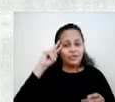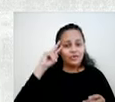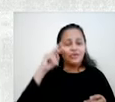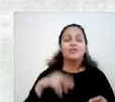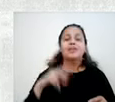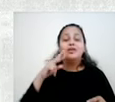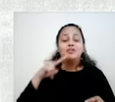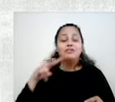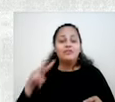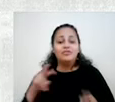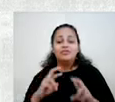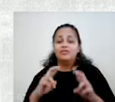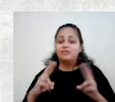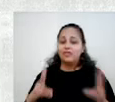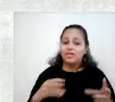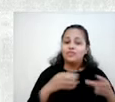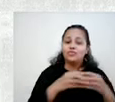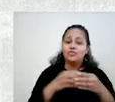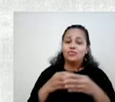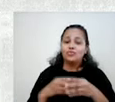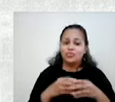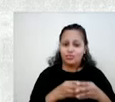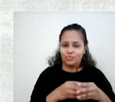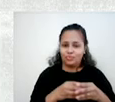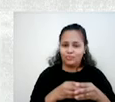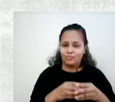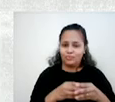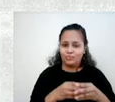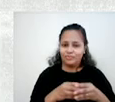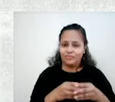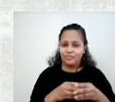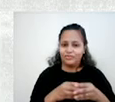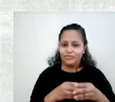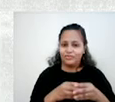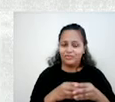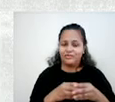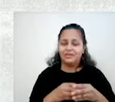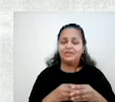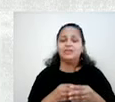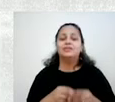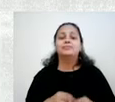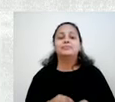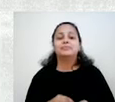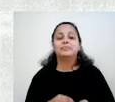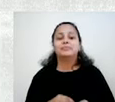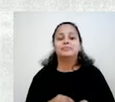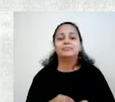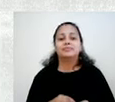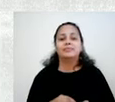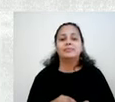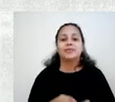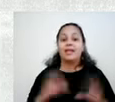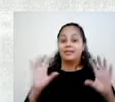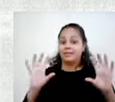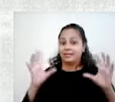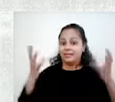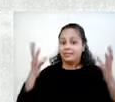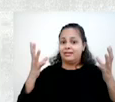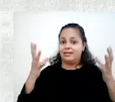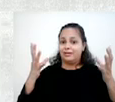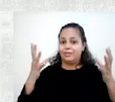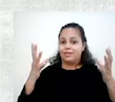forma diferente de acordo com os grupos que estão nele envolvidos. O elogio ou a